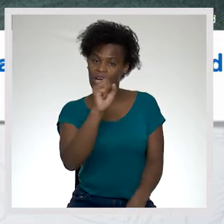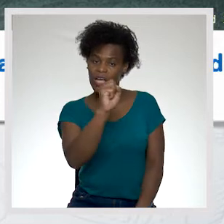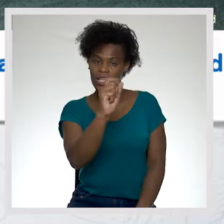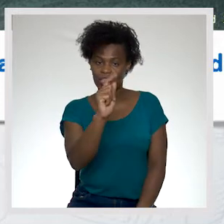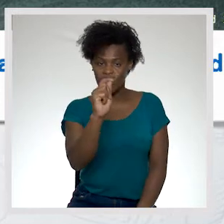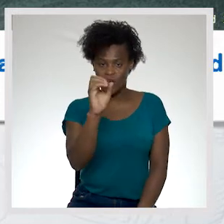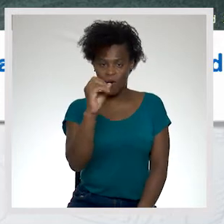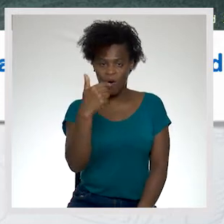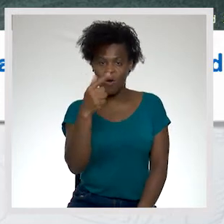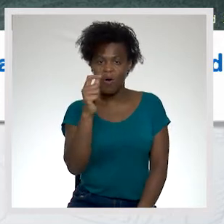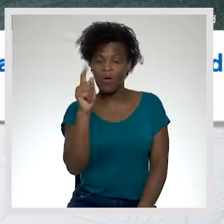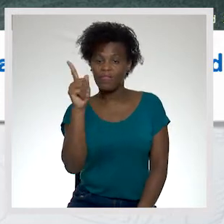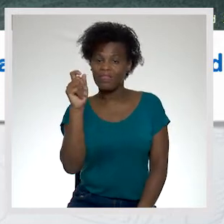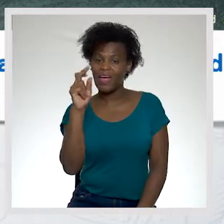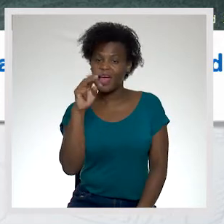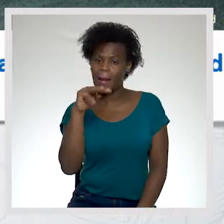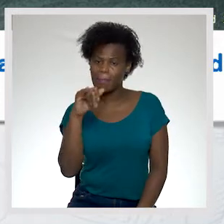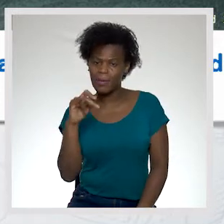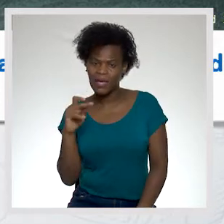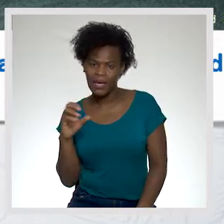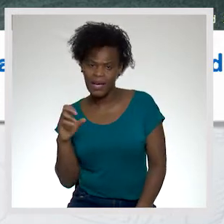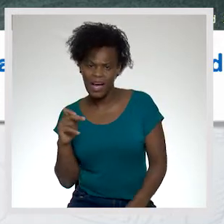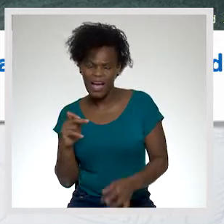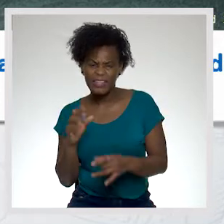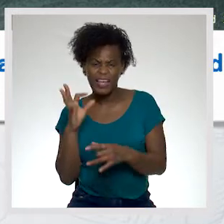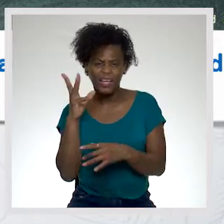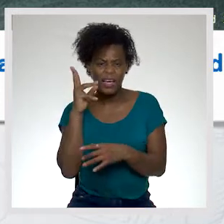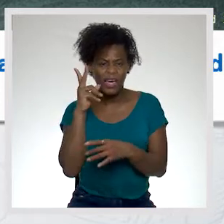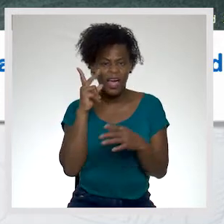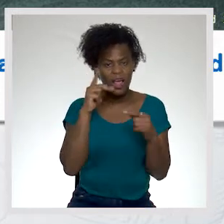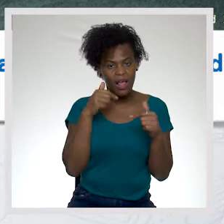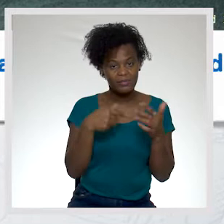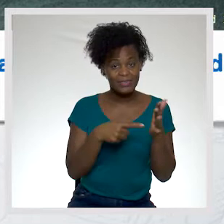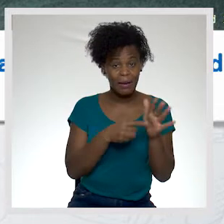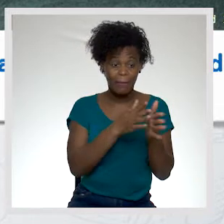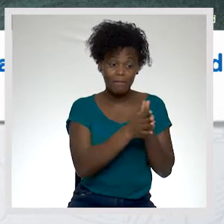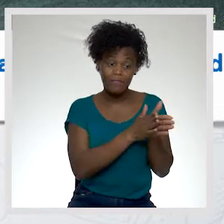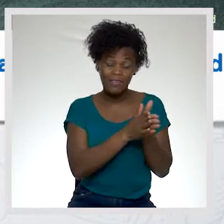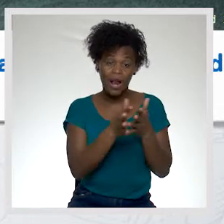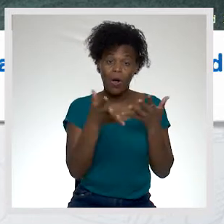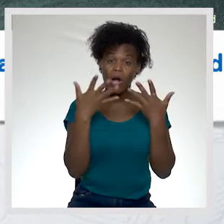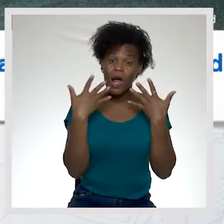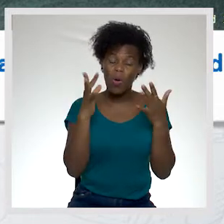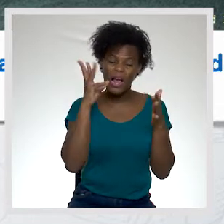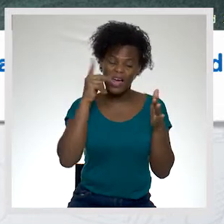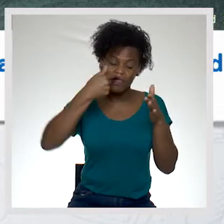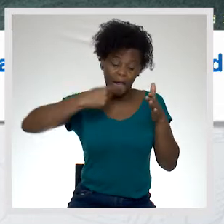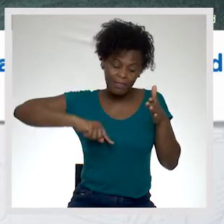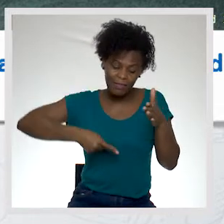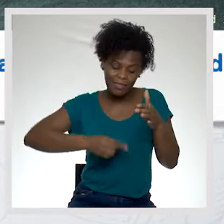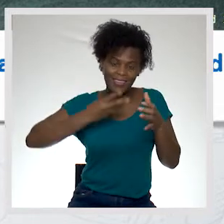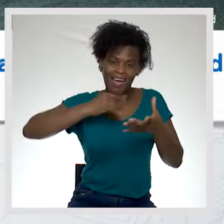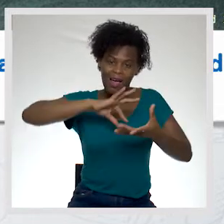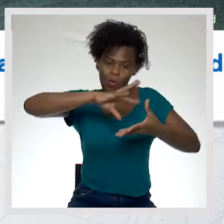geotérmica. As energias geotérmicas são as energias aproveitadas através do calor interno da